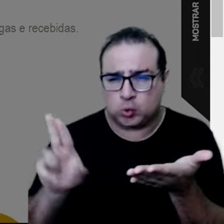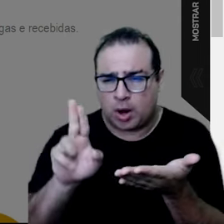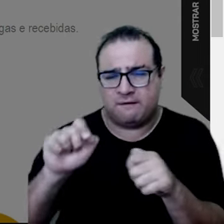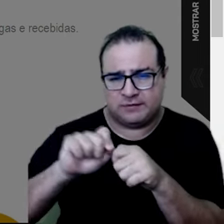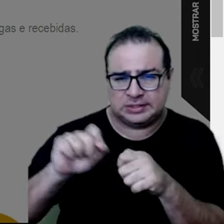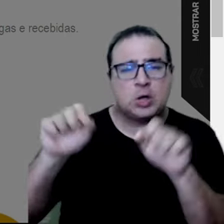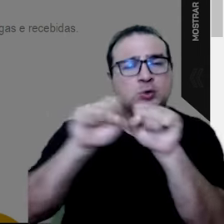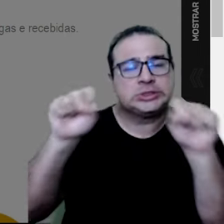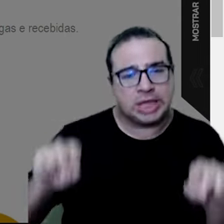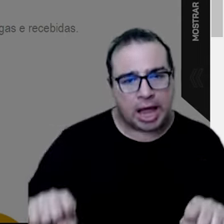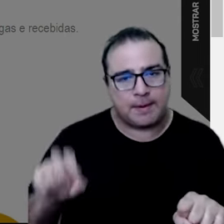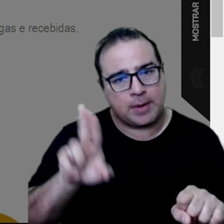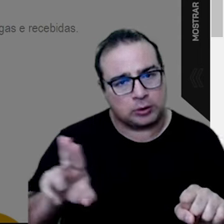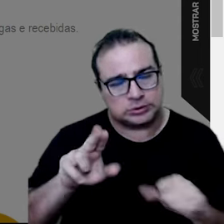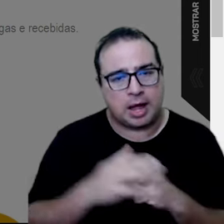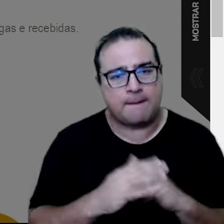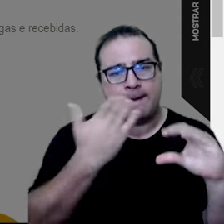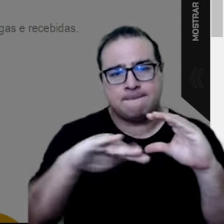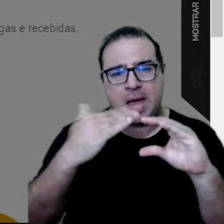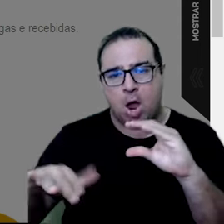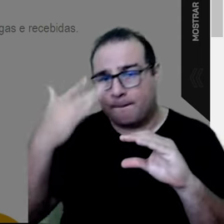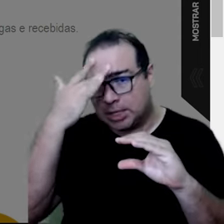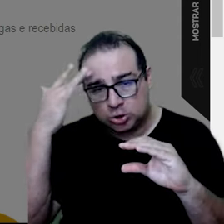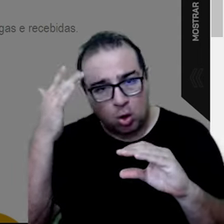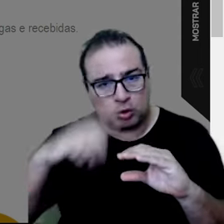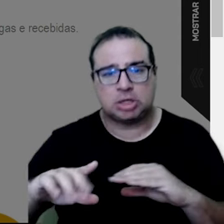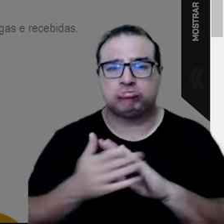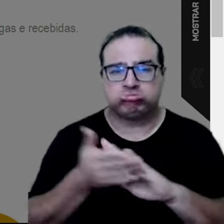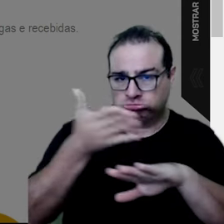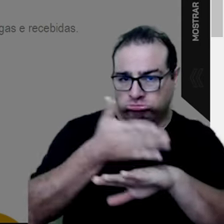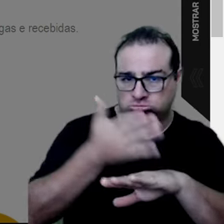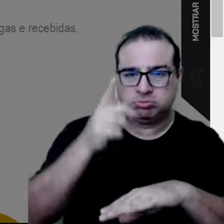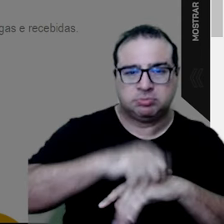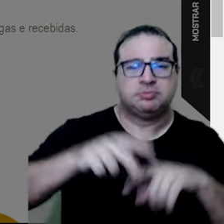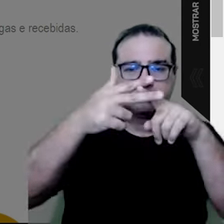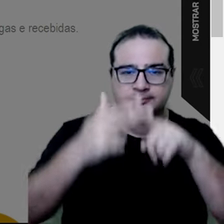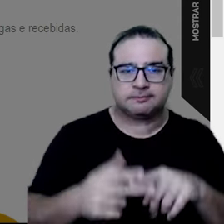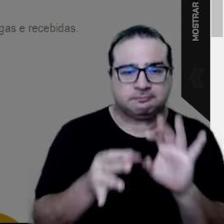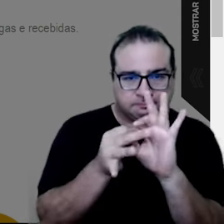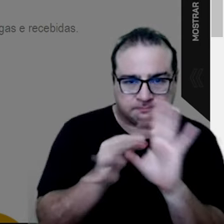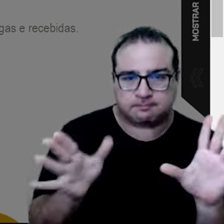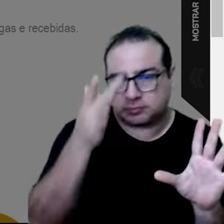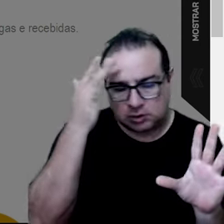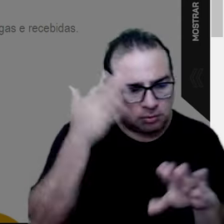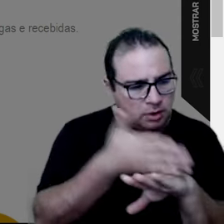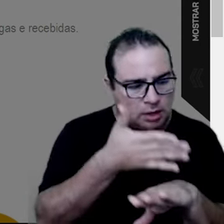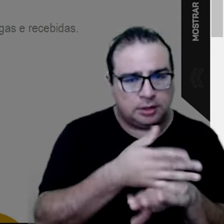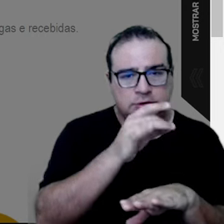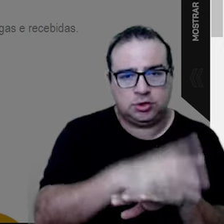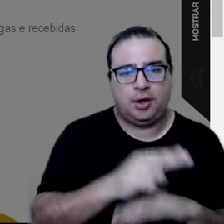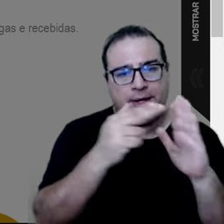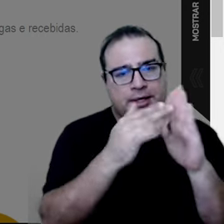do sistema né vai mandar e-mail pra pessoa a pessoa ela começa a acessar configurações de permissões essa pessoa só Pode emitir nota fiscal